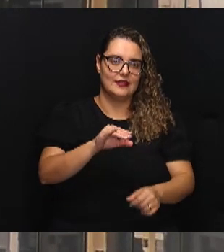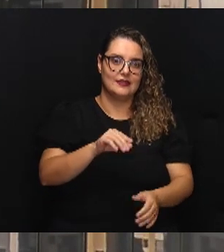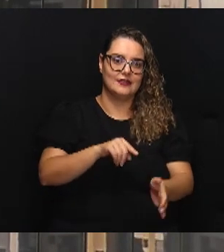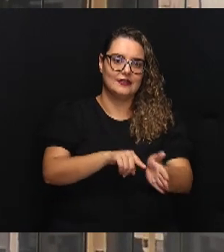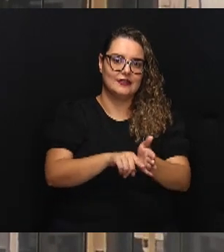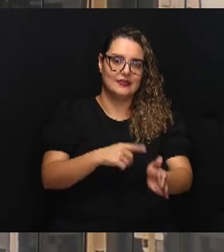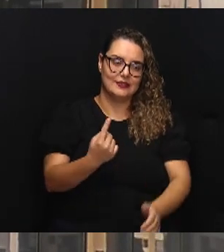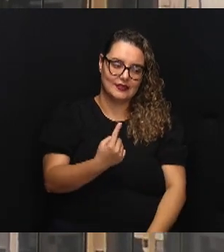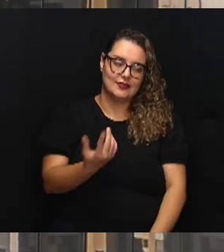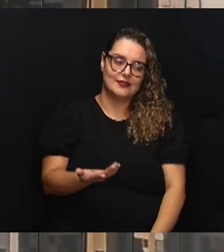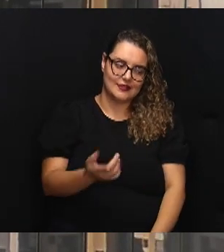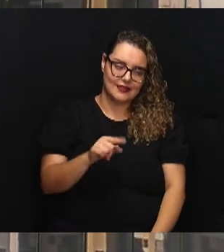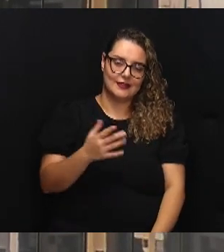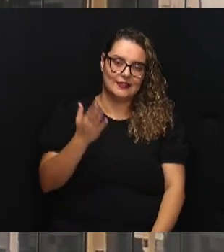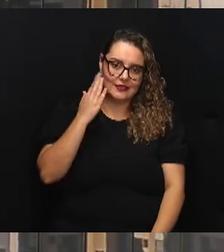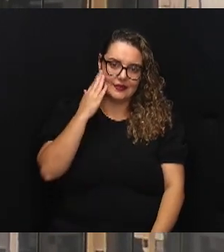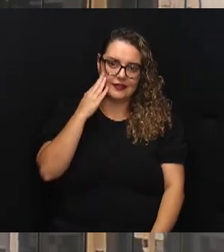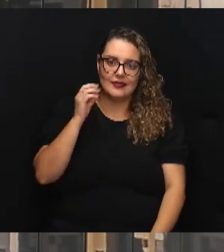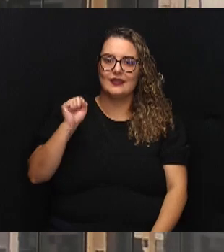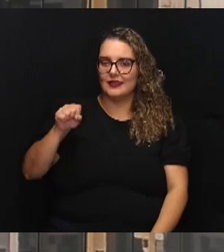sabe.